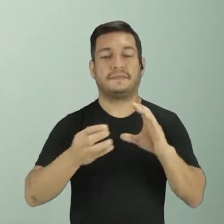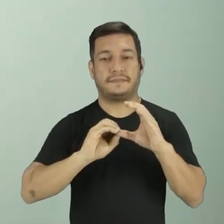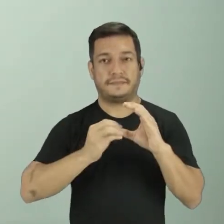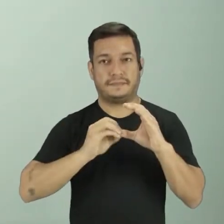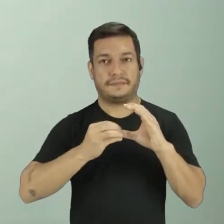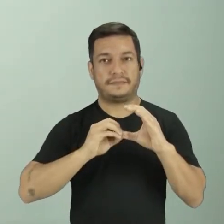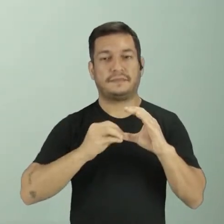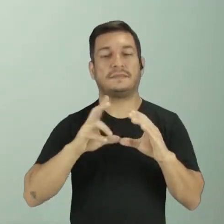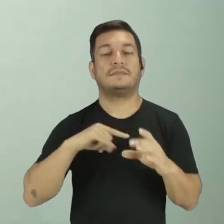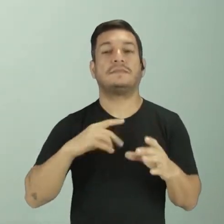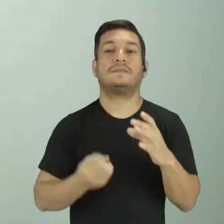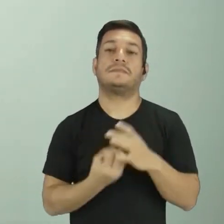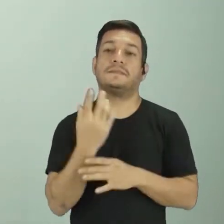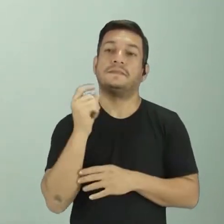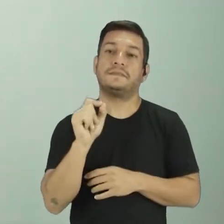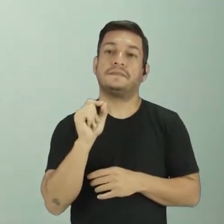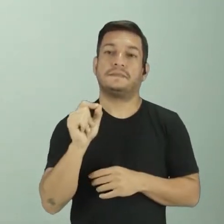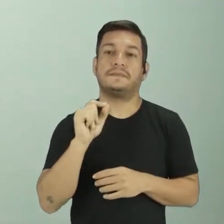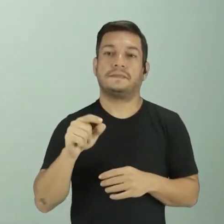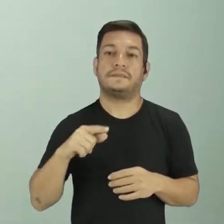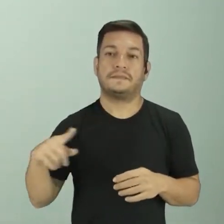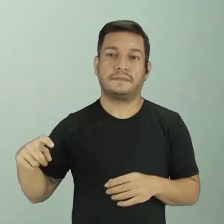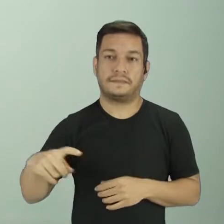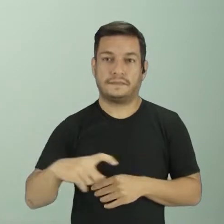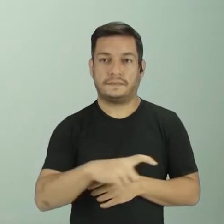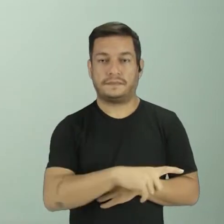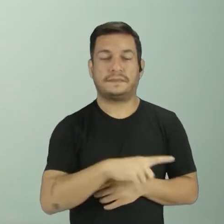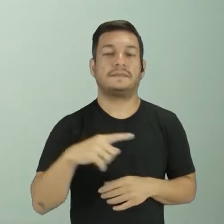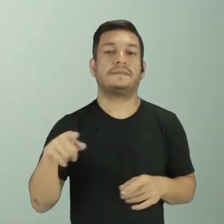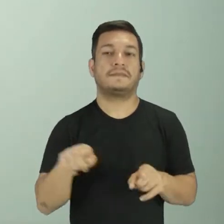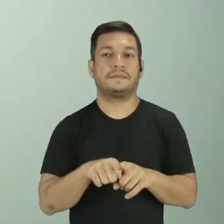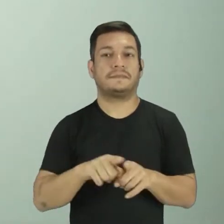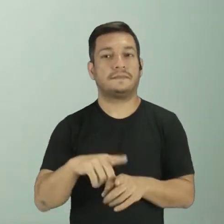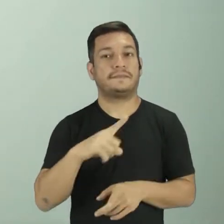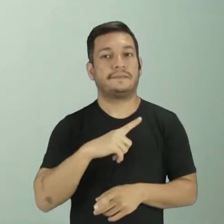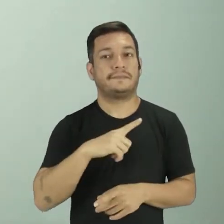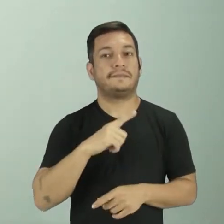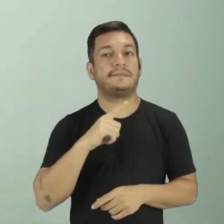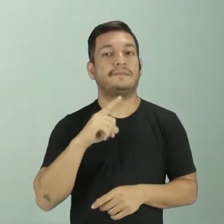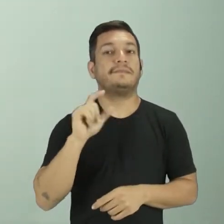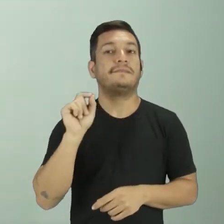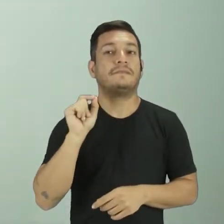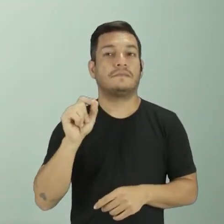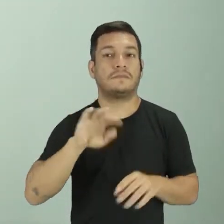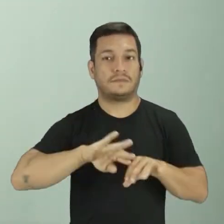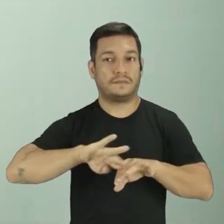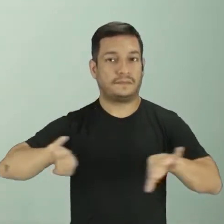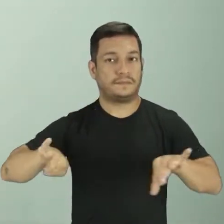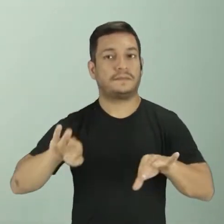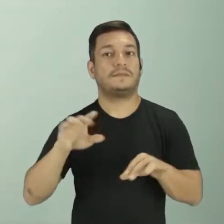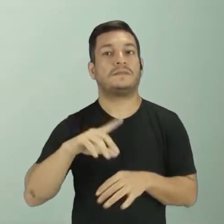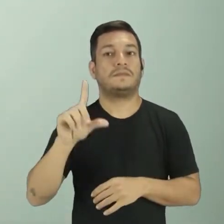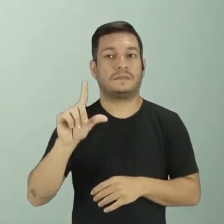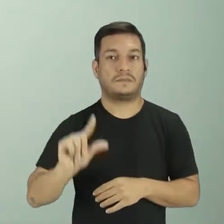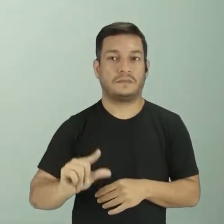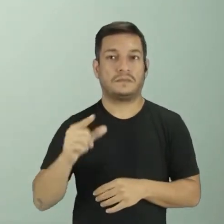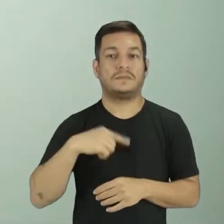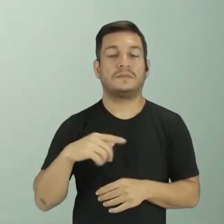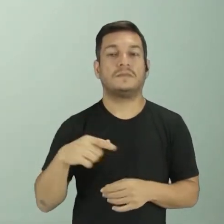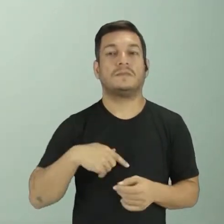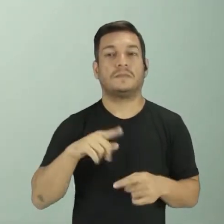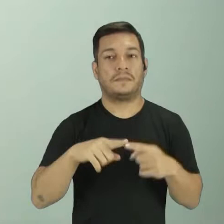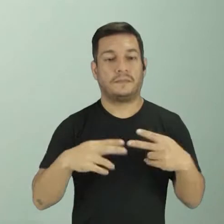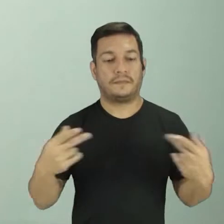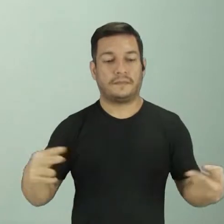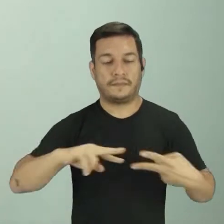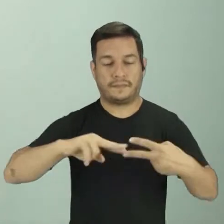né, que vão dar origem aos gametas, né? Elas vão ter que sofrer uma divisão reducional do conteúdo